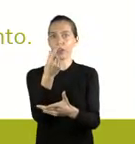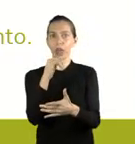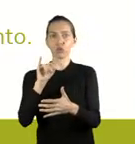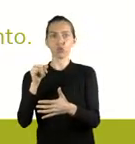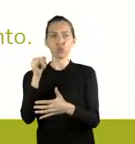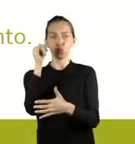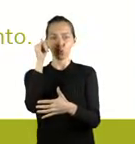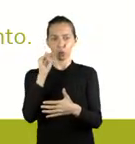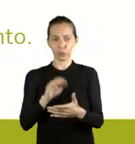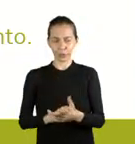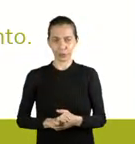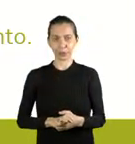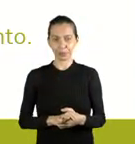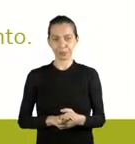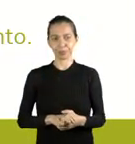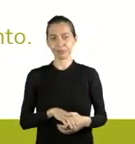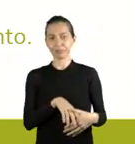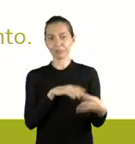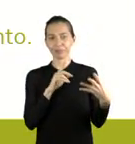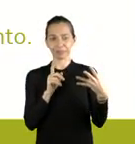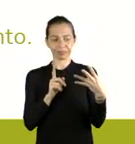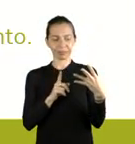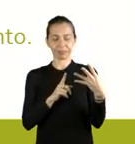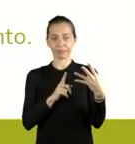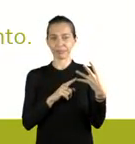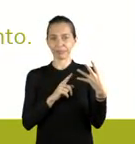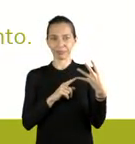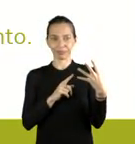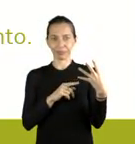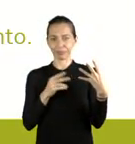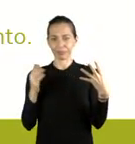Putz, essa daqui é a que todo mundo me mata, né?